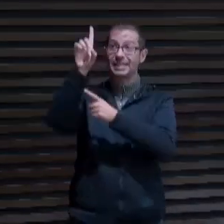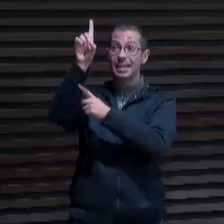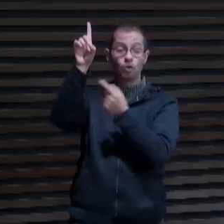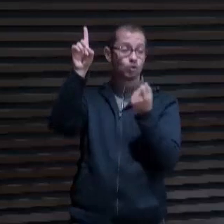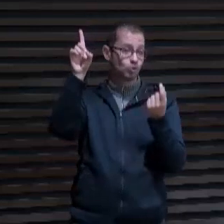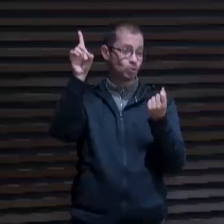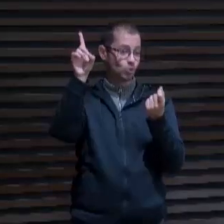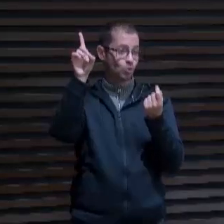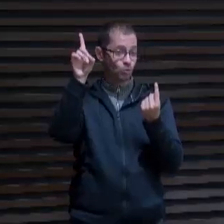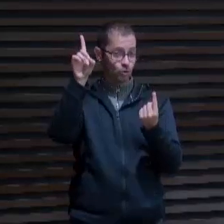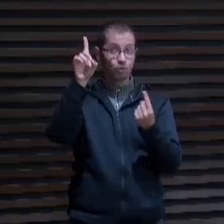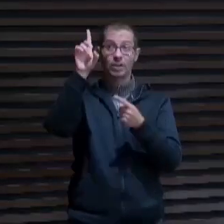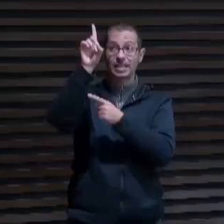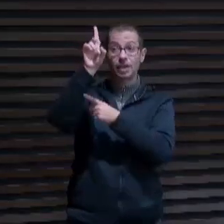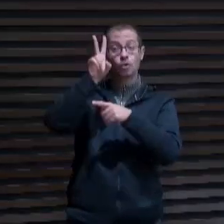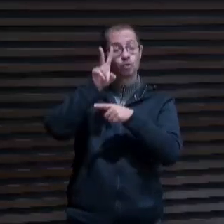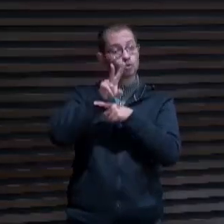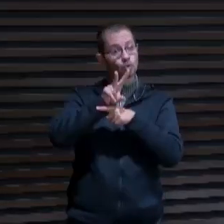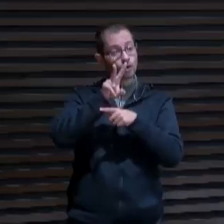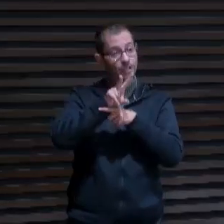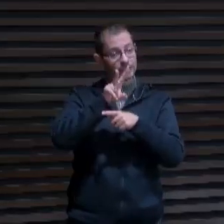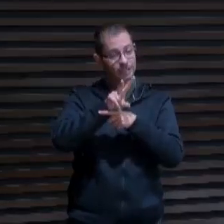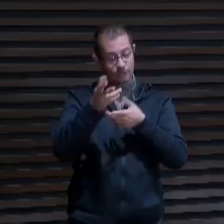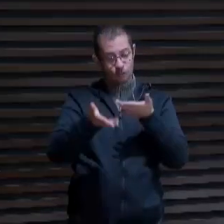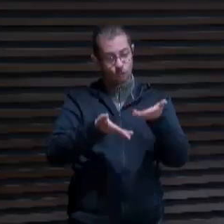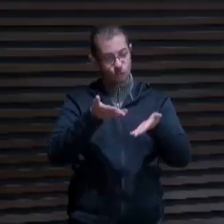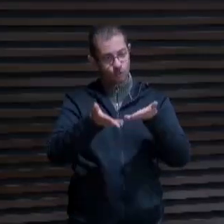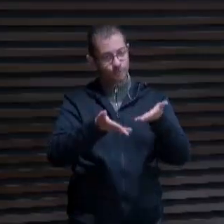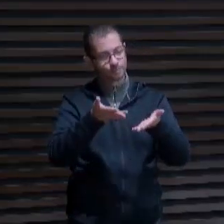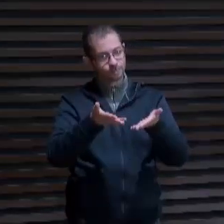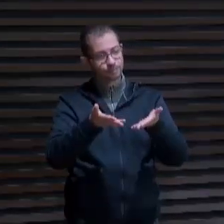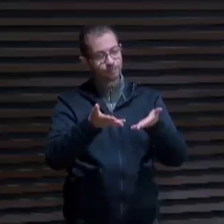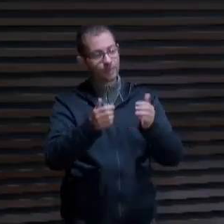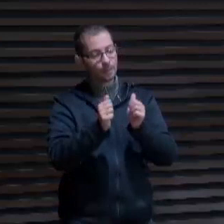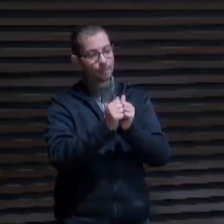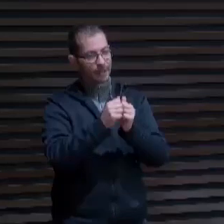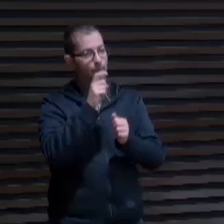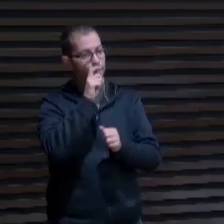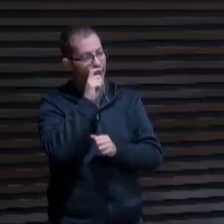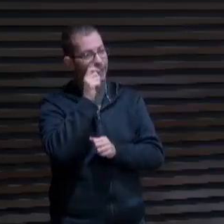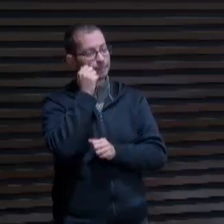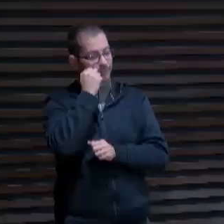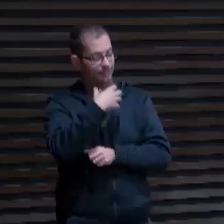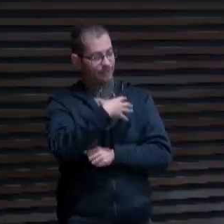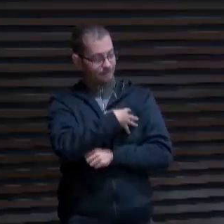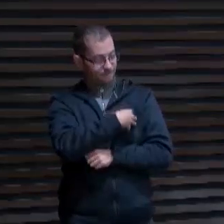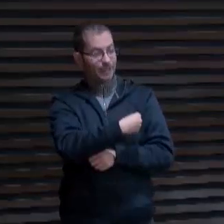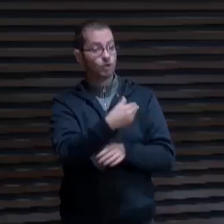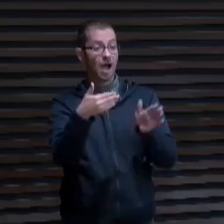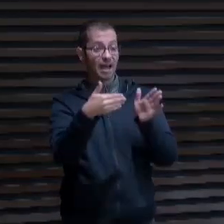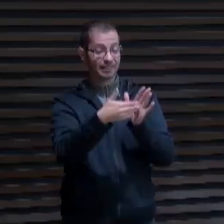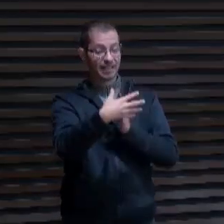Deus, Deus zeloso, que visito a iniquidade dos pais nos filhos, até a 3ª e 4ª